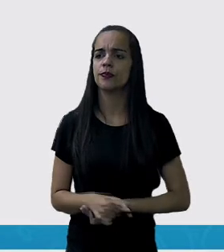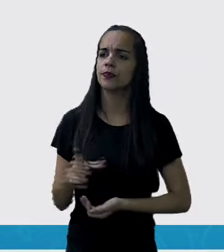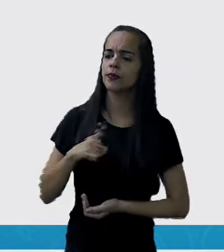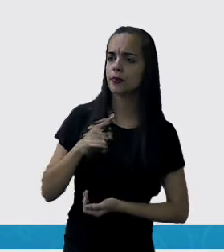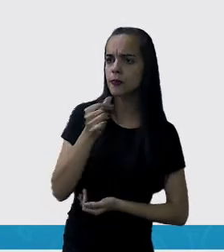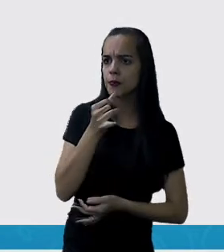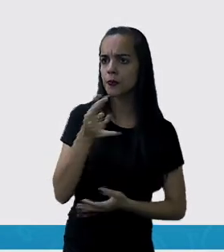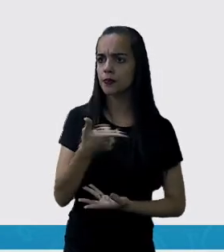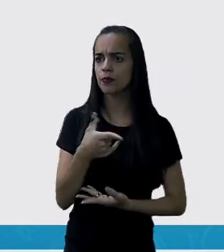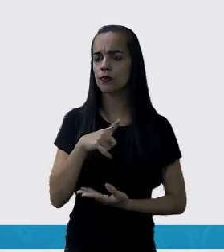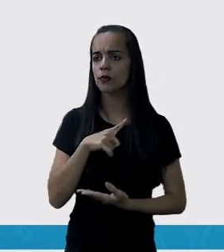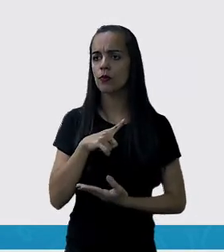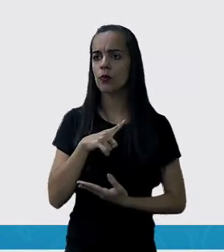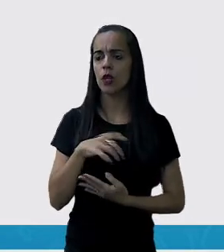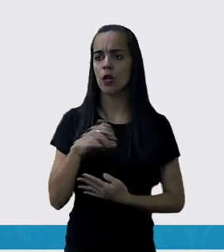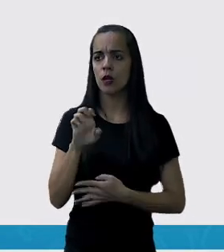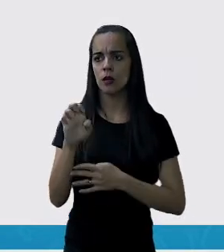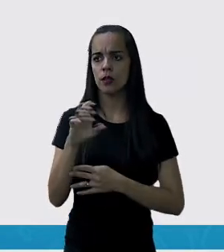que foi o euro,